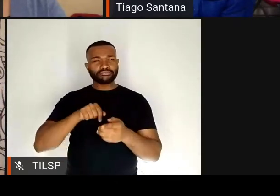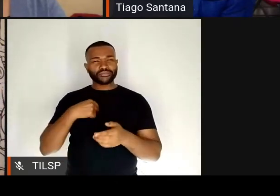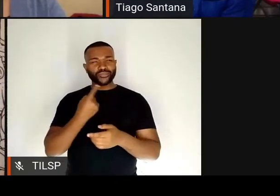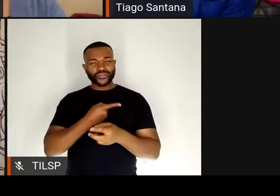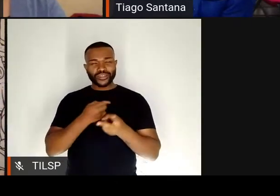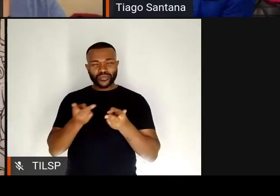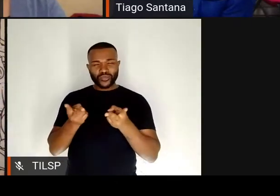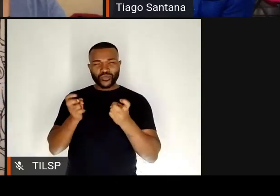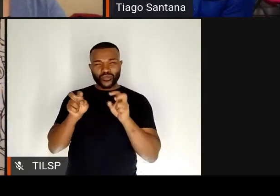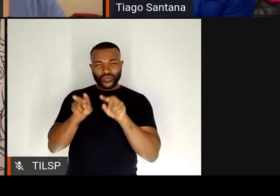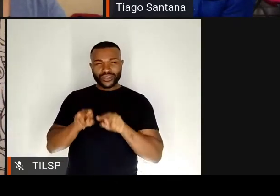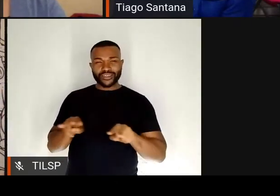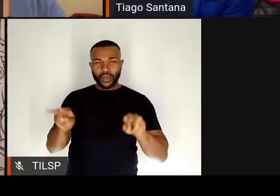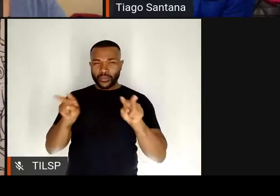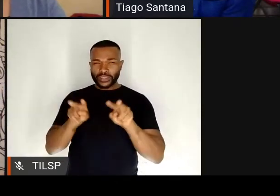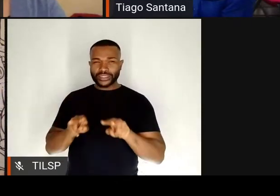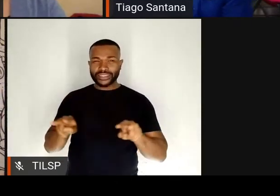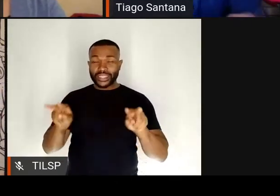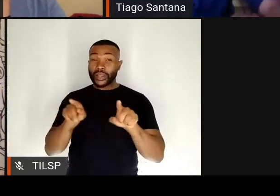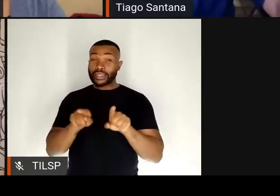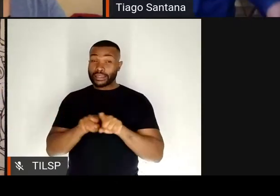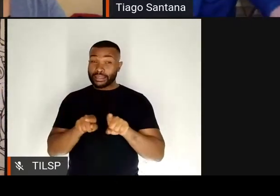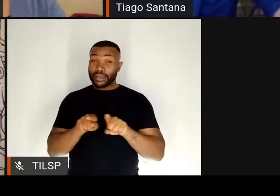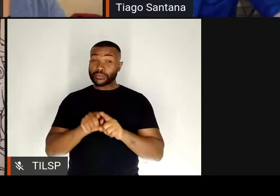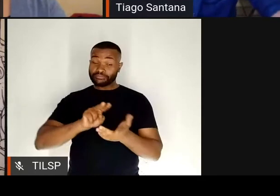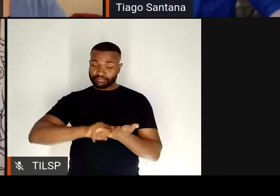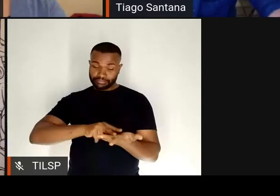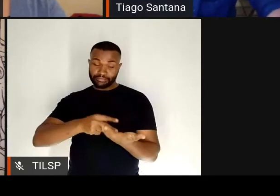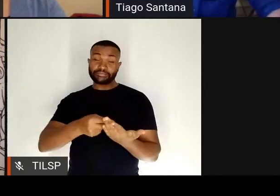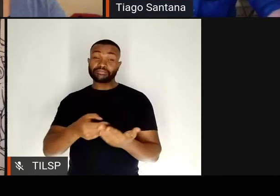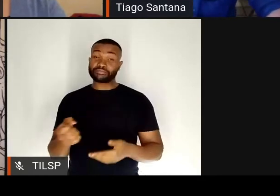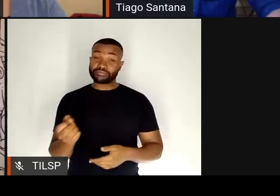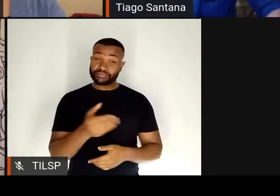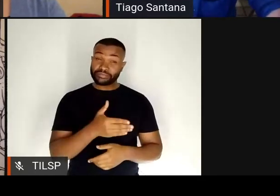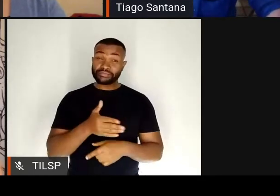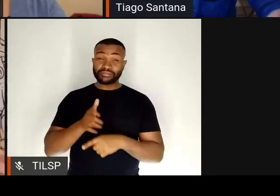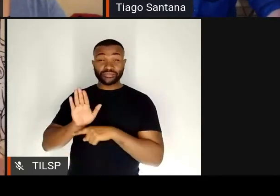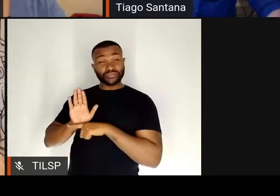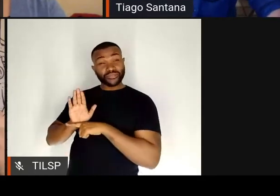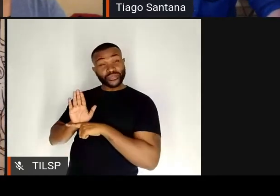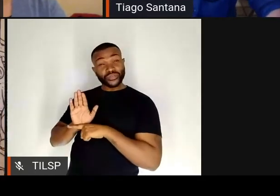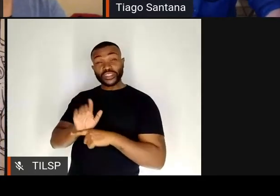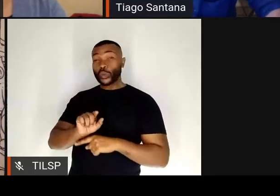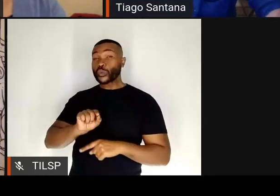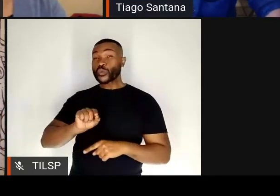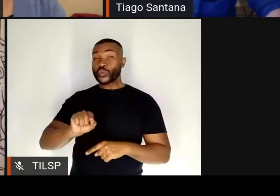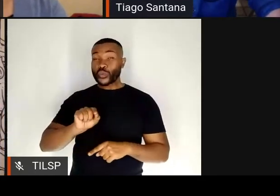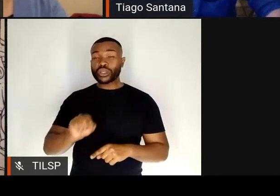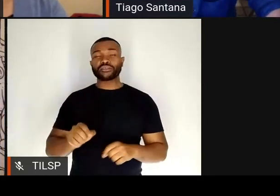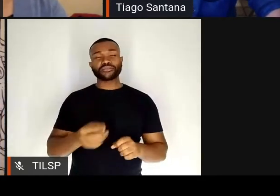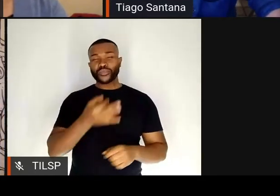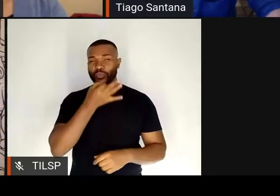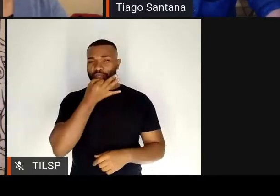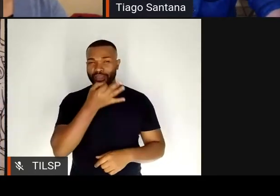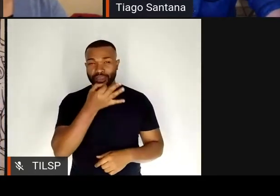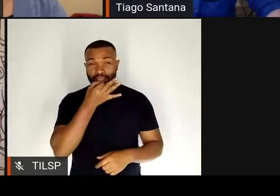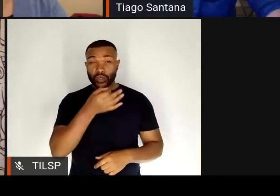ele sempre oferece aí novas interpretações, acho que ajuda na formação de novas opiniões aí